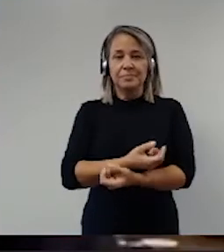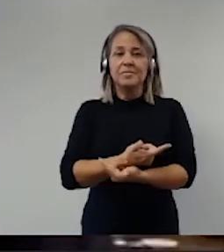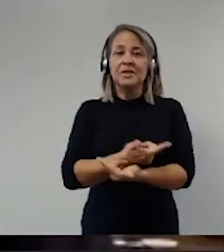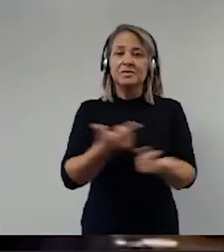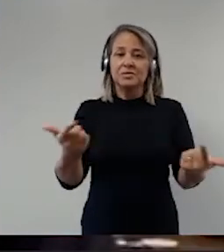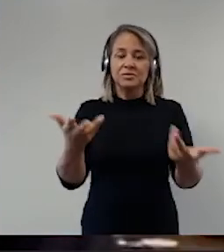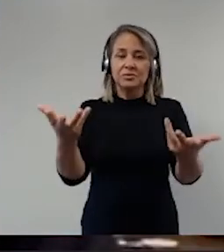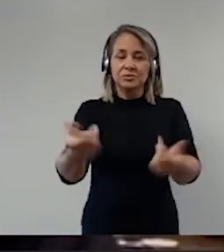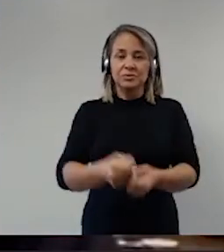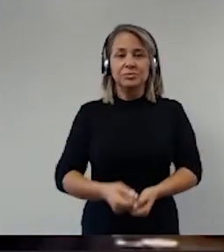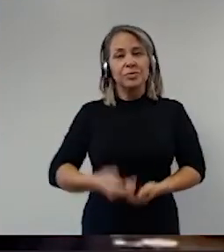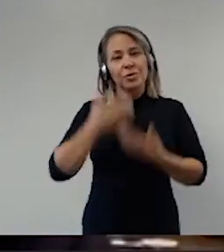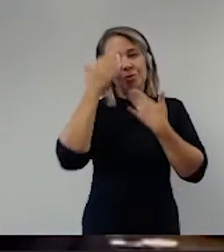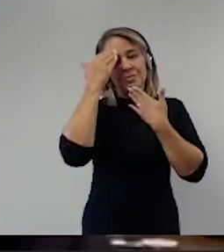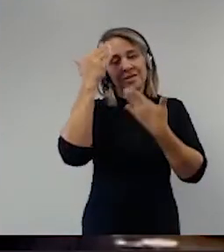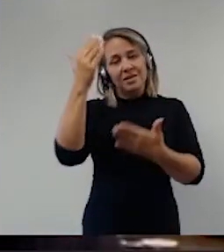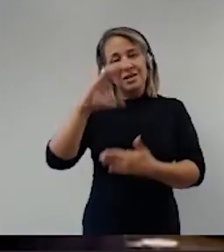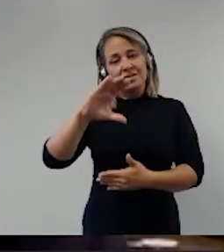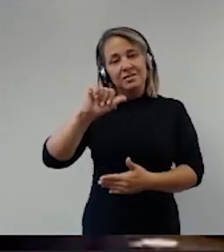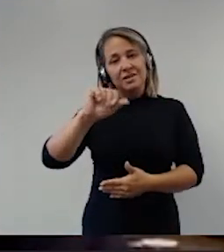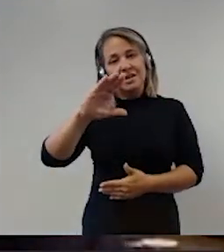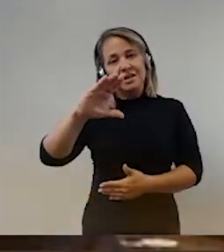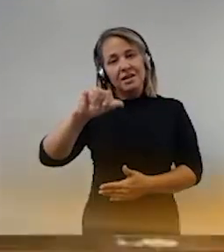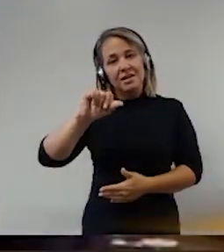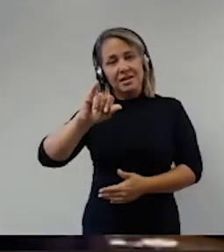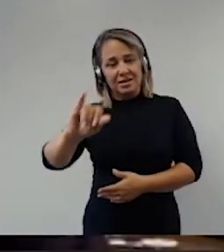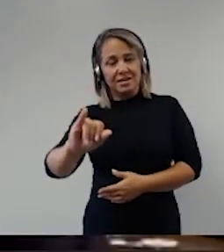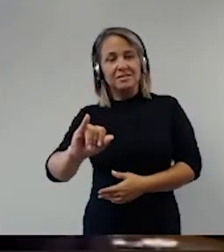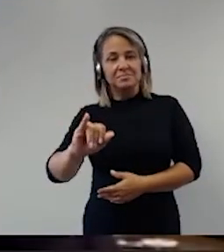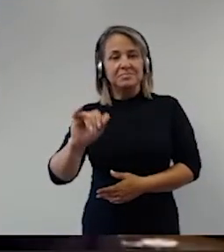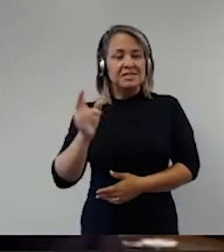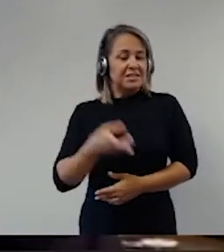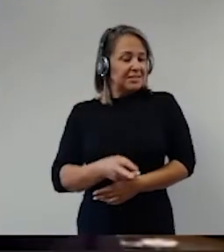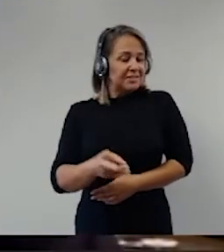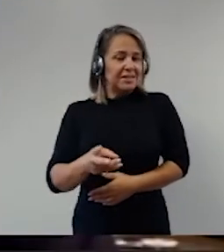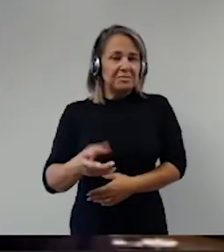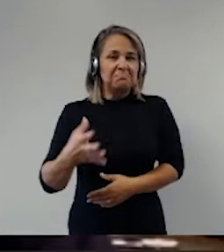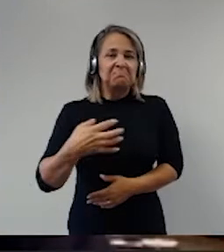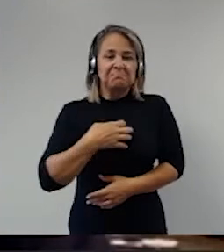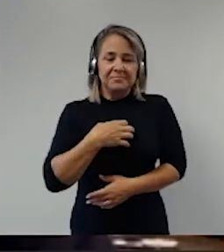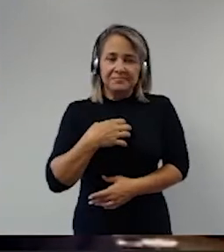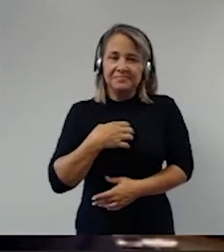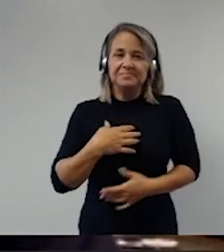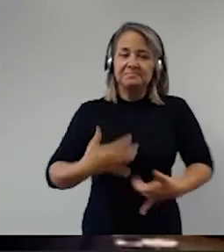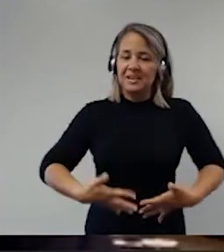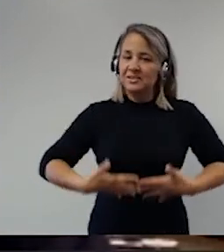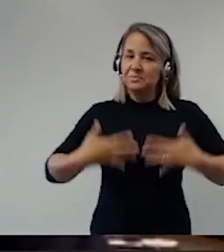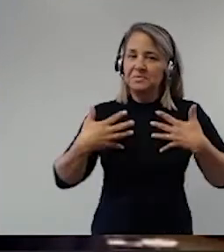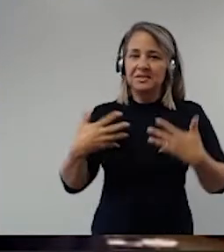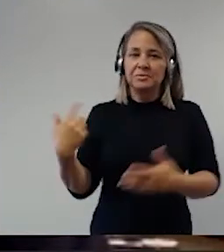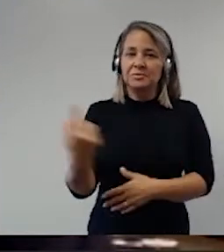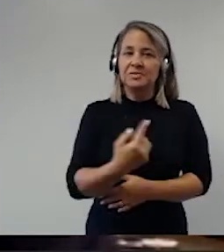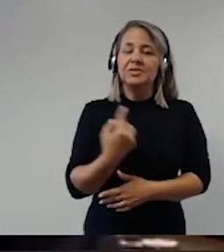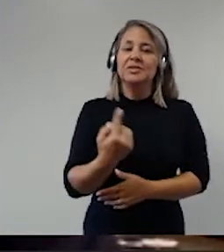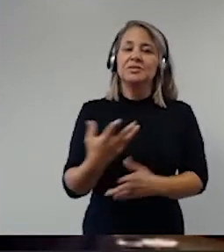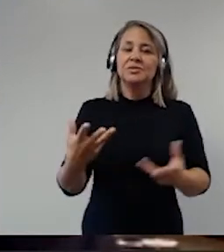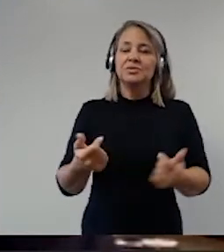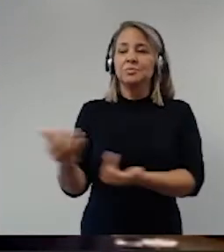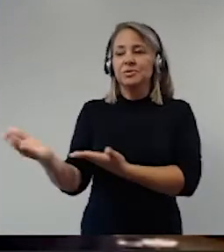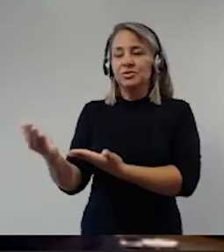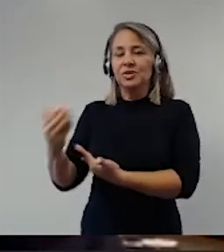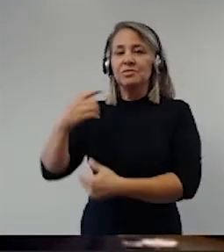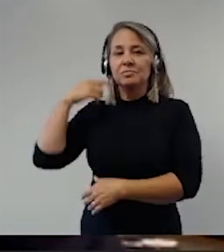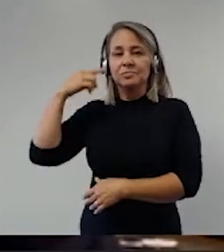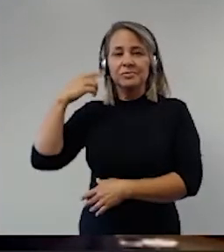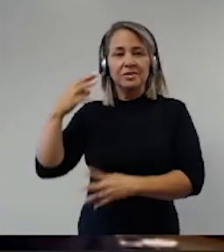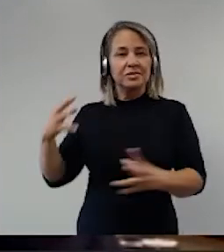Muitíssimo obrigado, Cacai. Como sempre, ouvi-lo é inspirador, tanto para mim, como tenho certeza que para a Jovem Advocacia